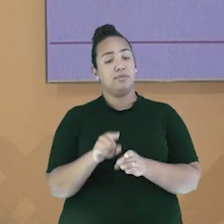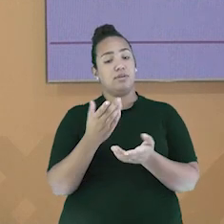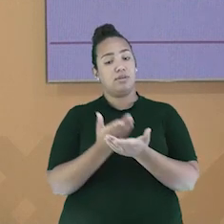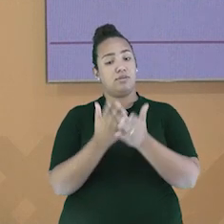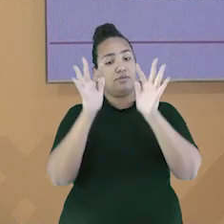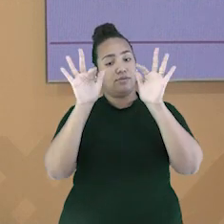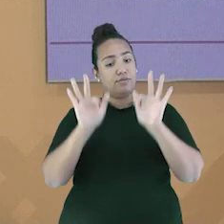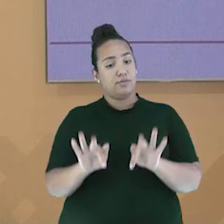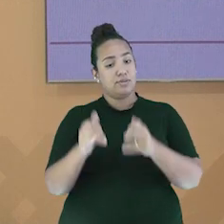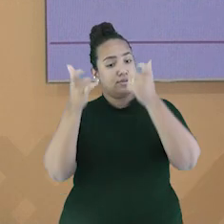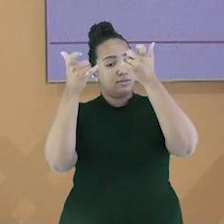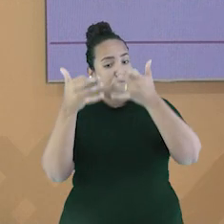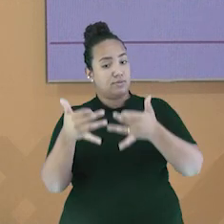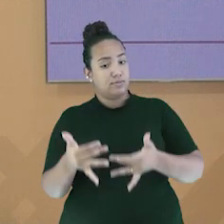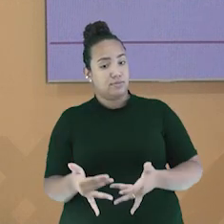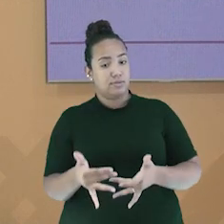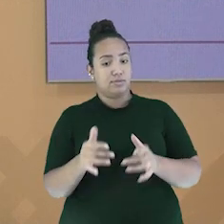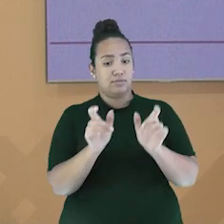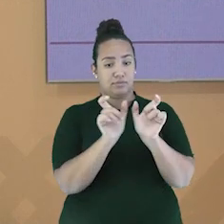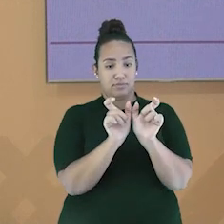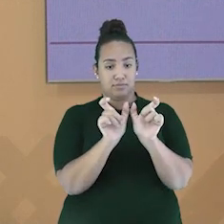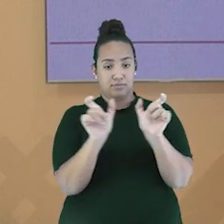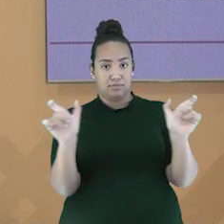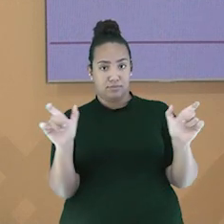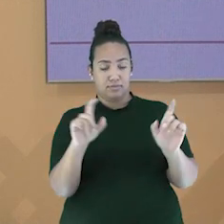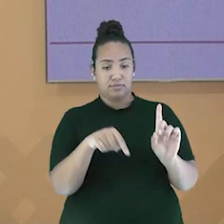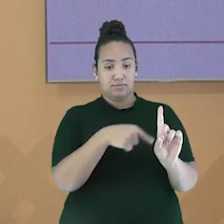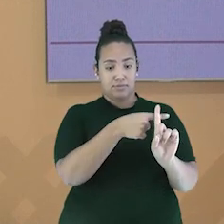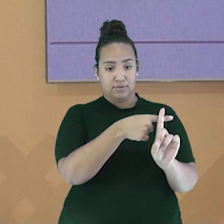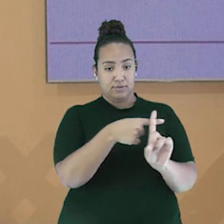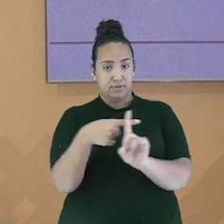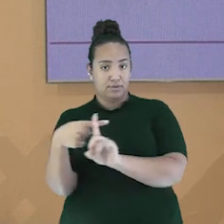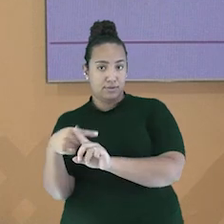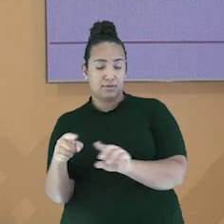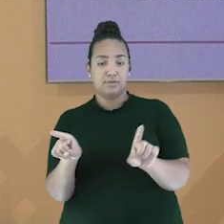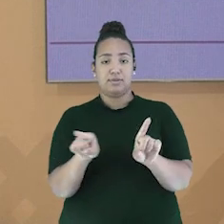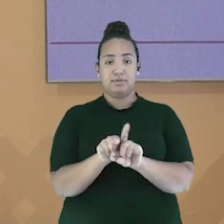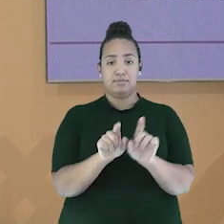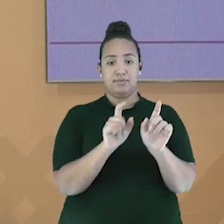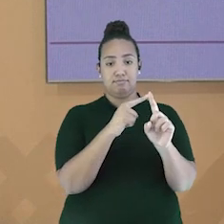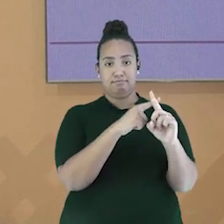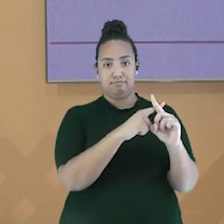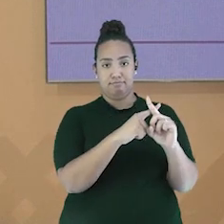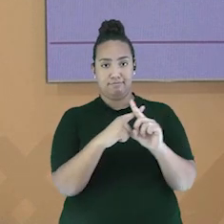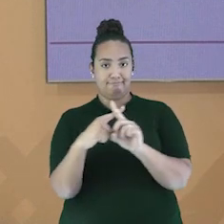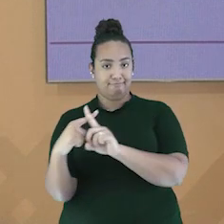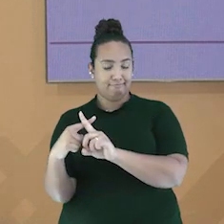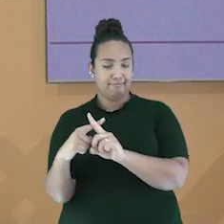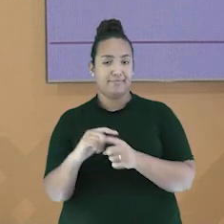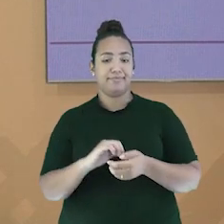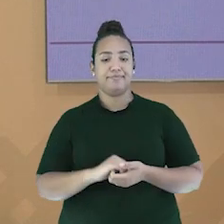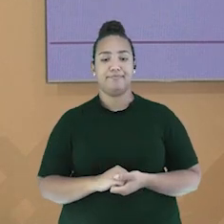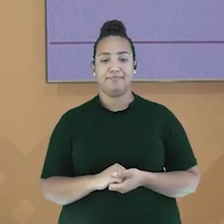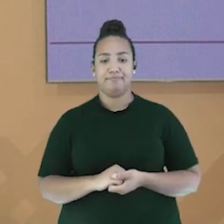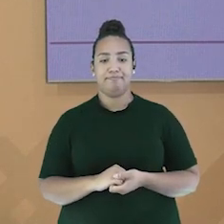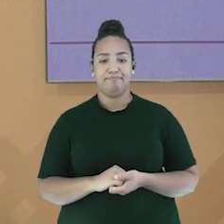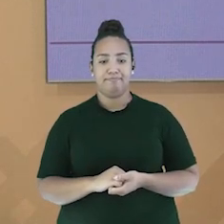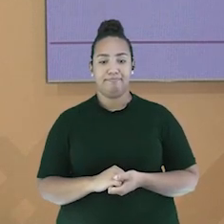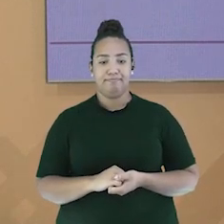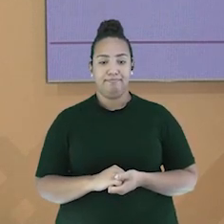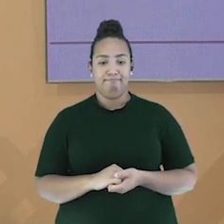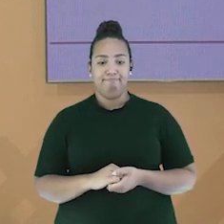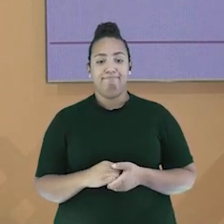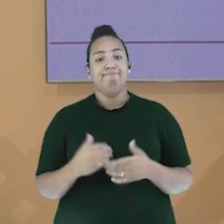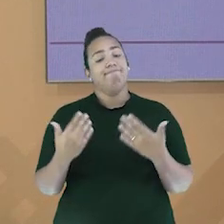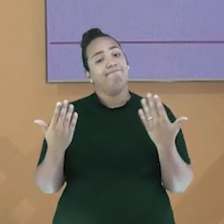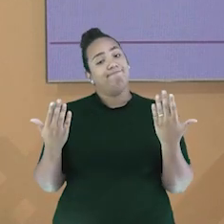falando sobre a decomposição aditiva e a decomposição multiplicativa É isso